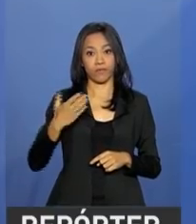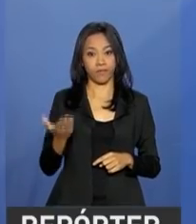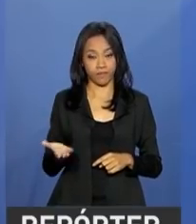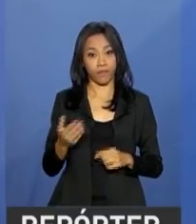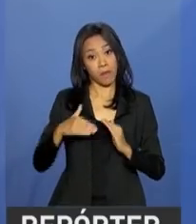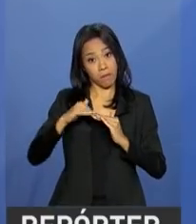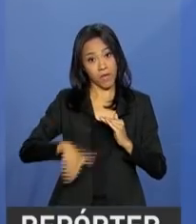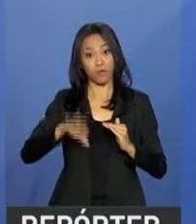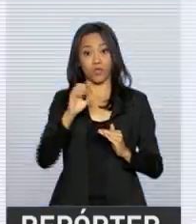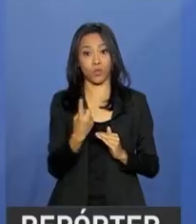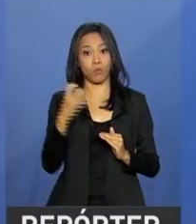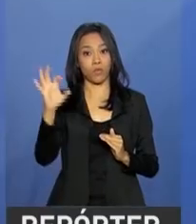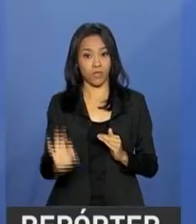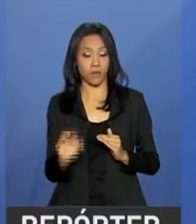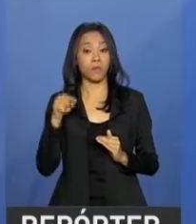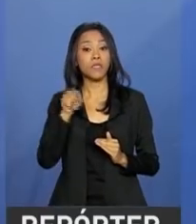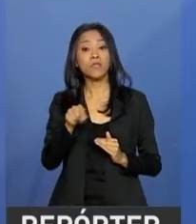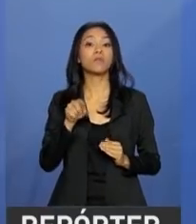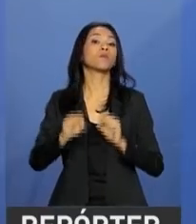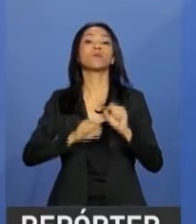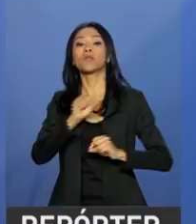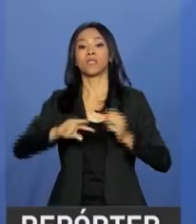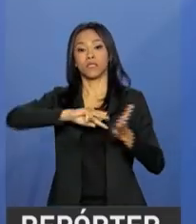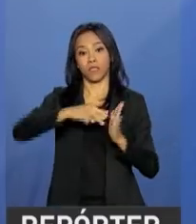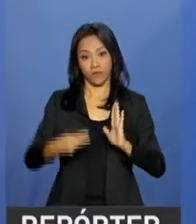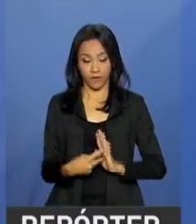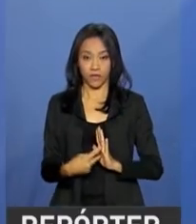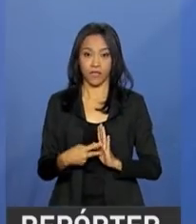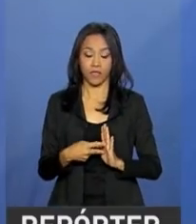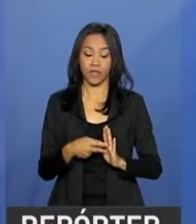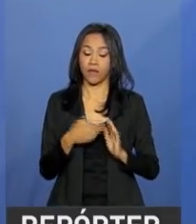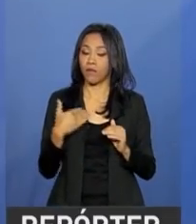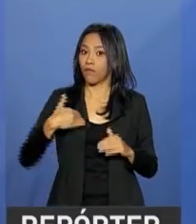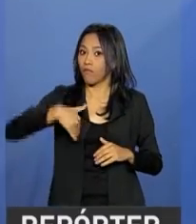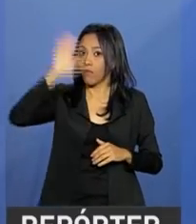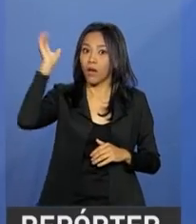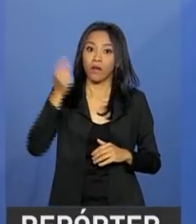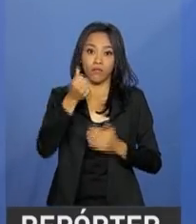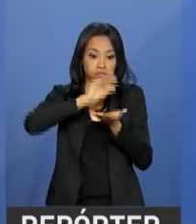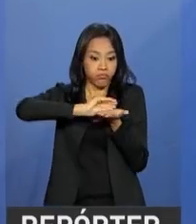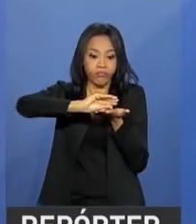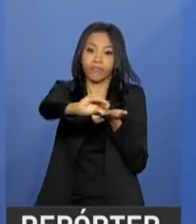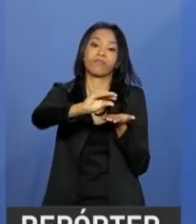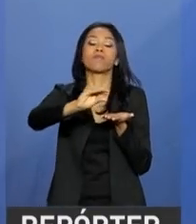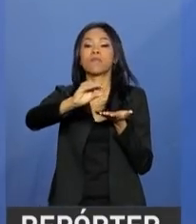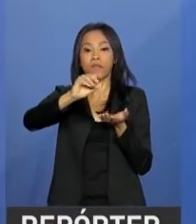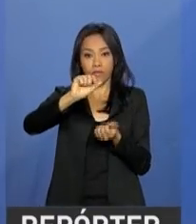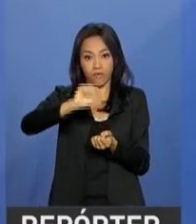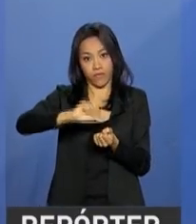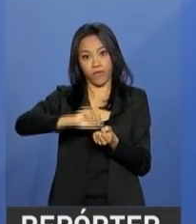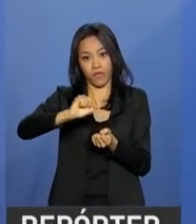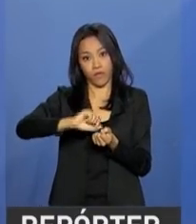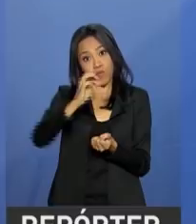menos de 1% e isso representa de fato o maior investimento feito é acredito